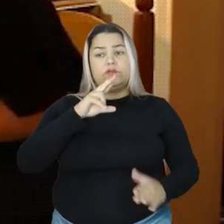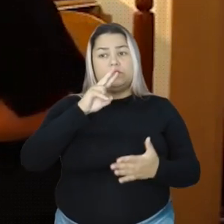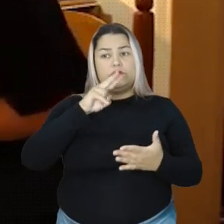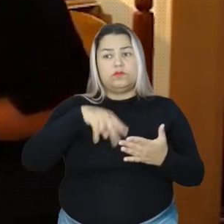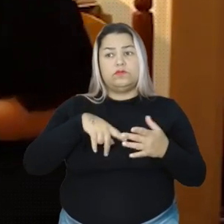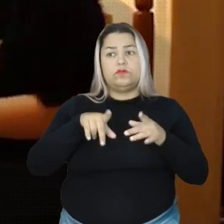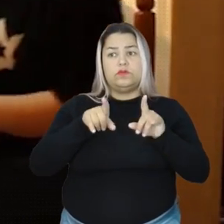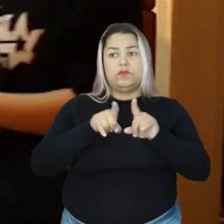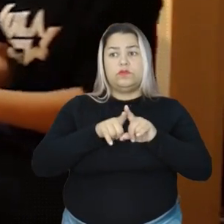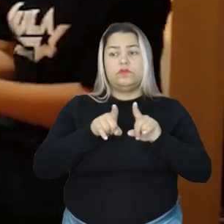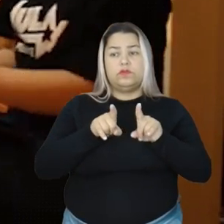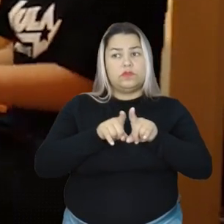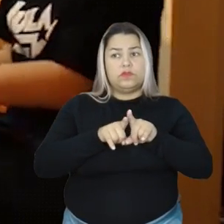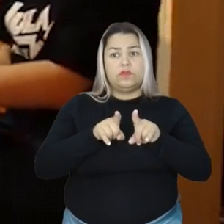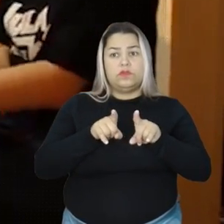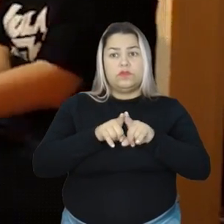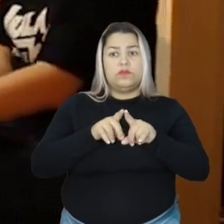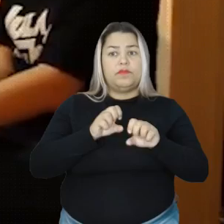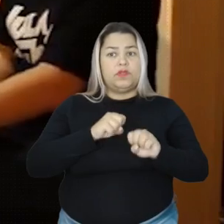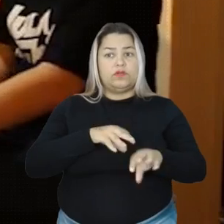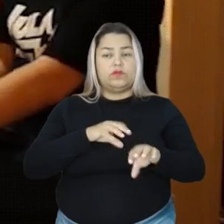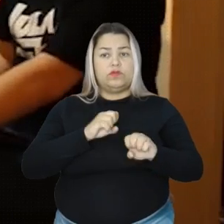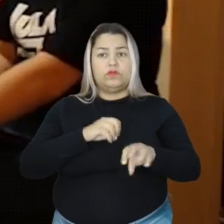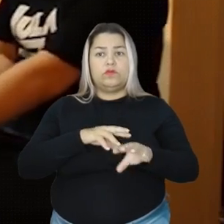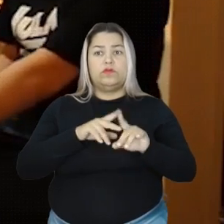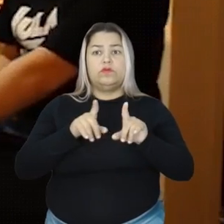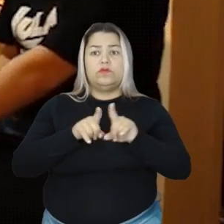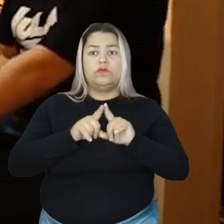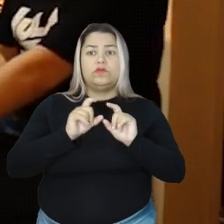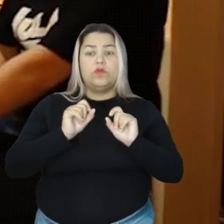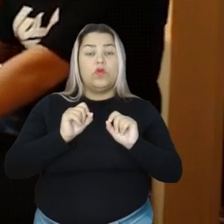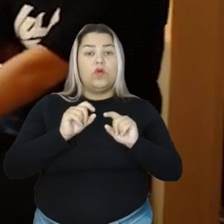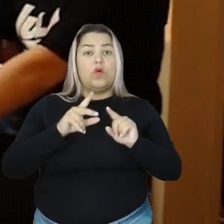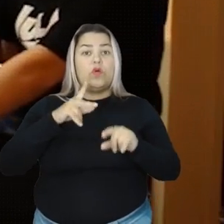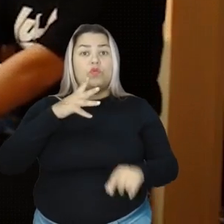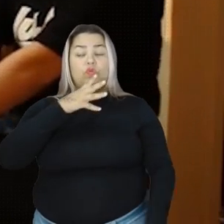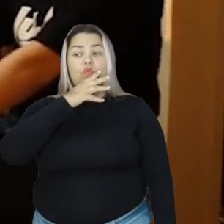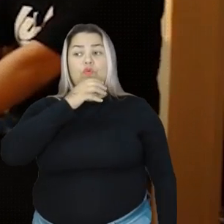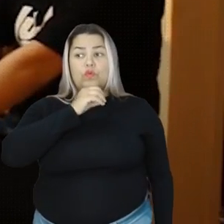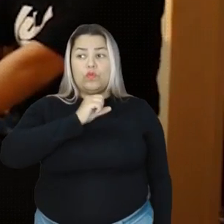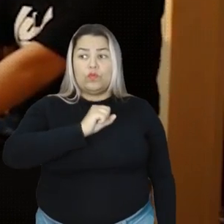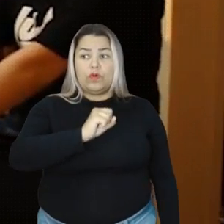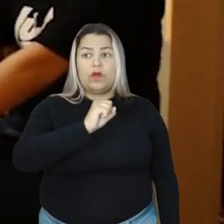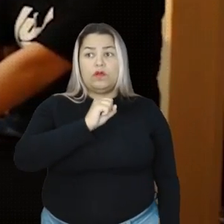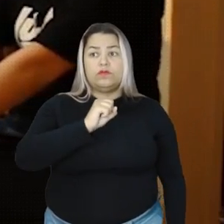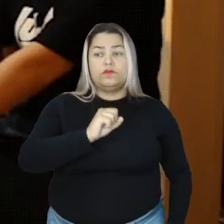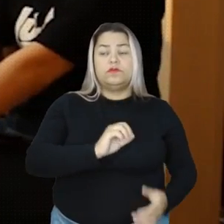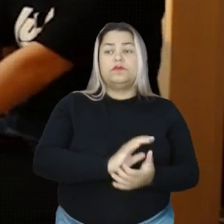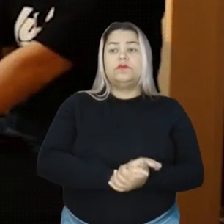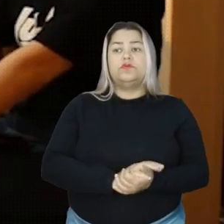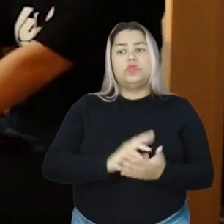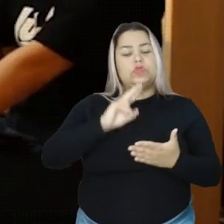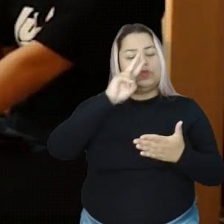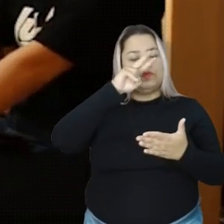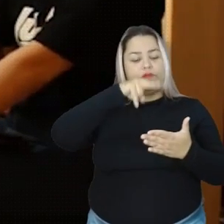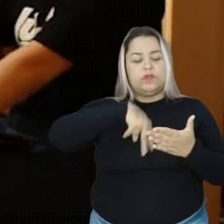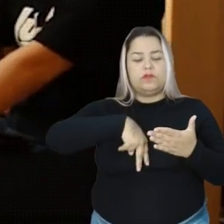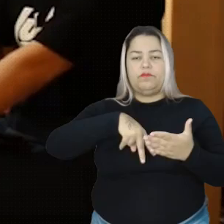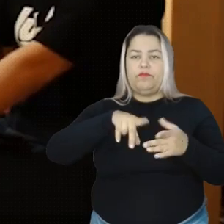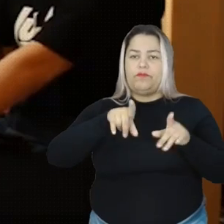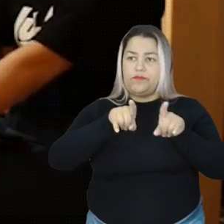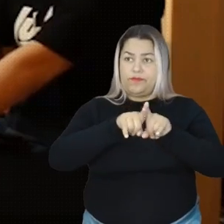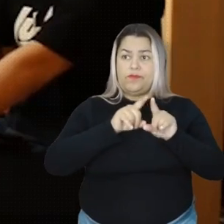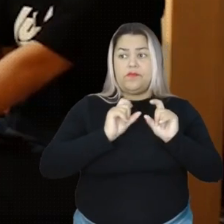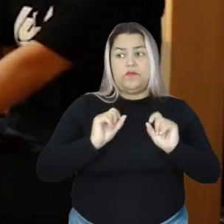né, dos educadores progressistas. O Paulo Freire já era, né, uma leitura que